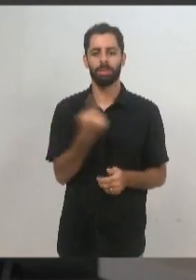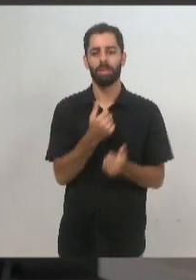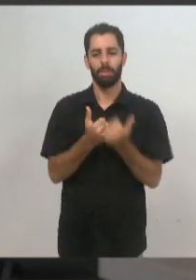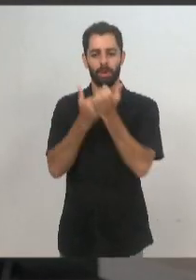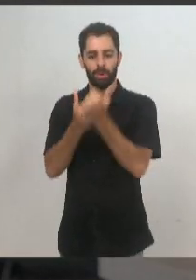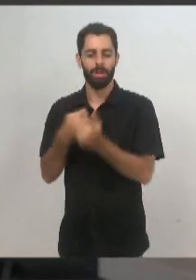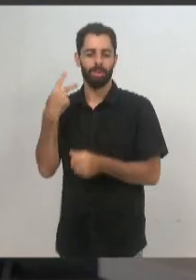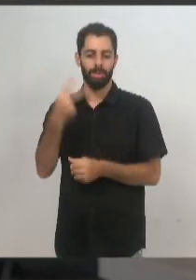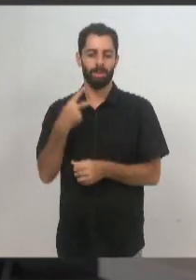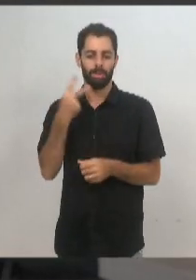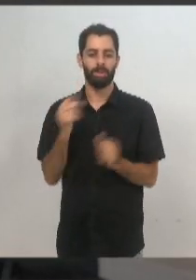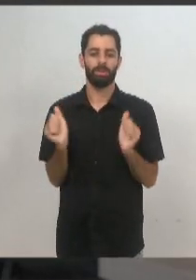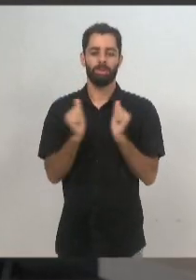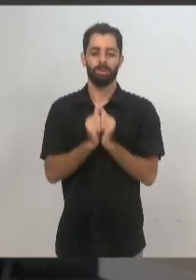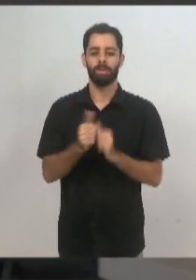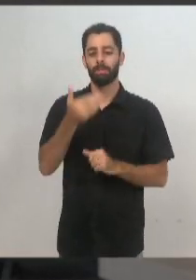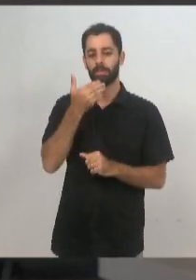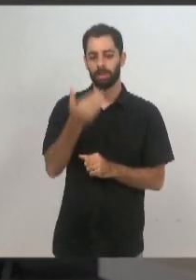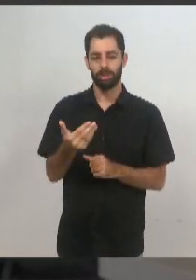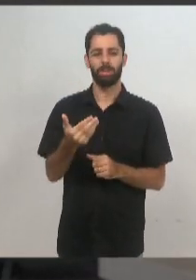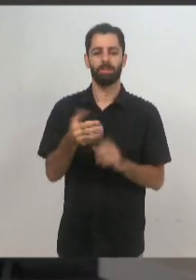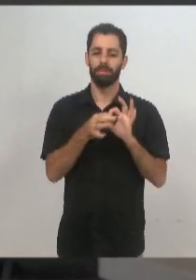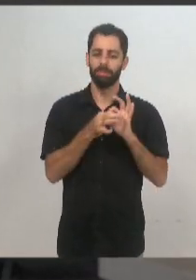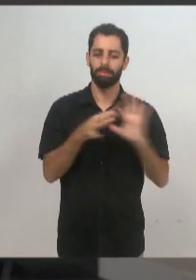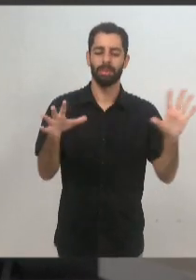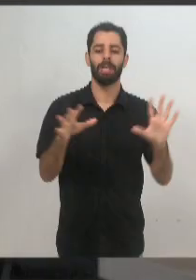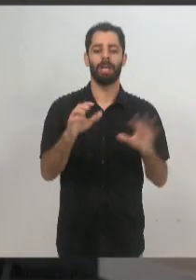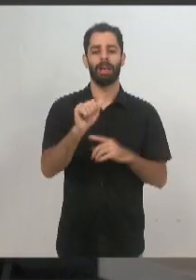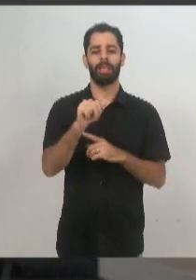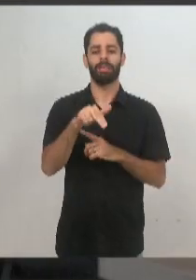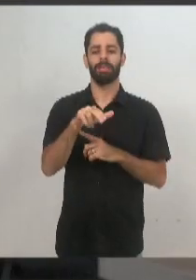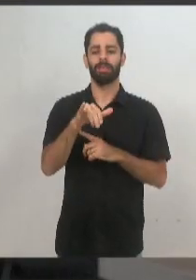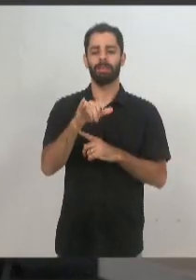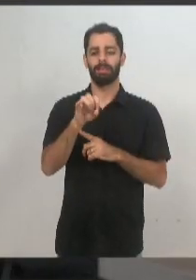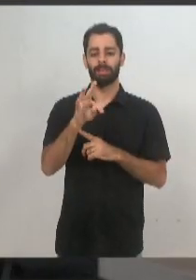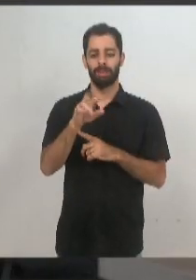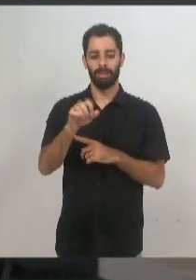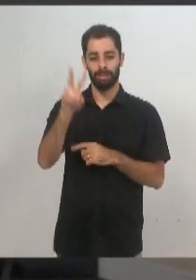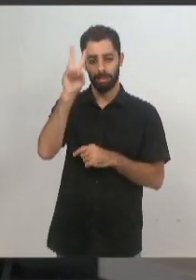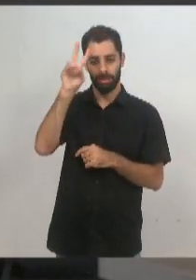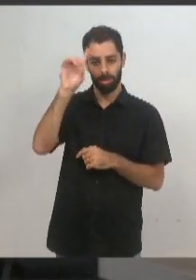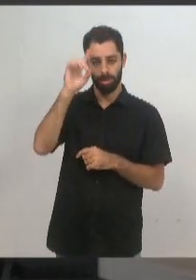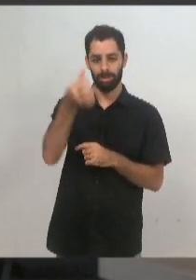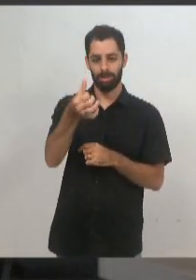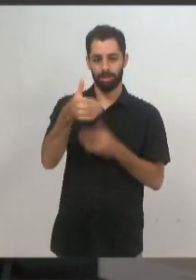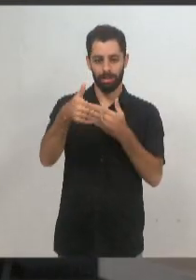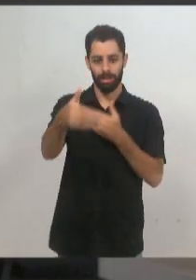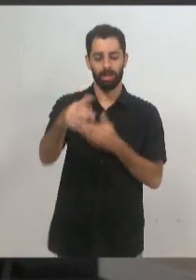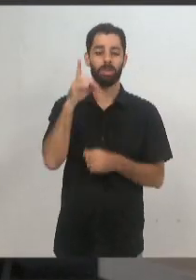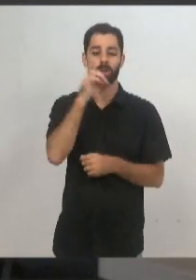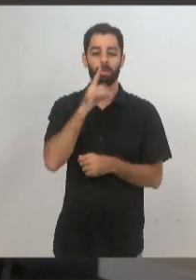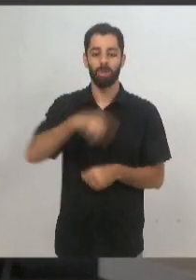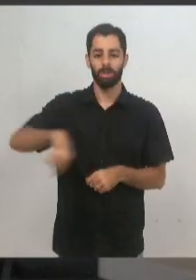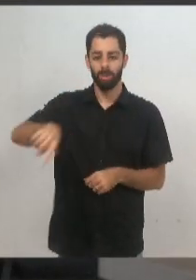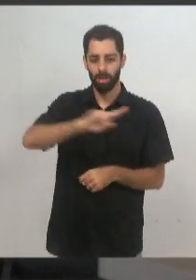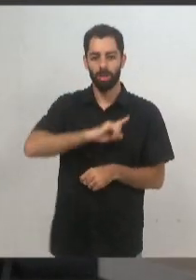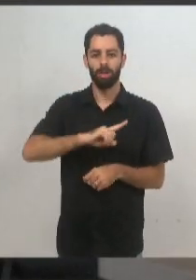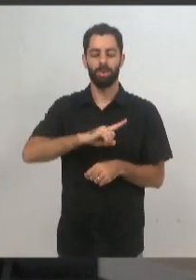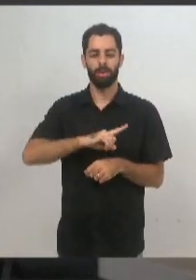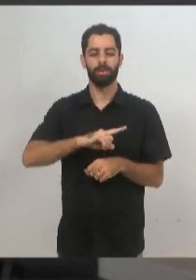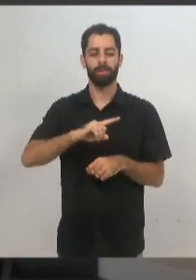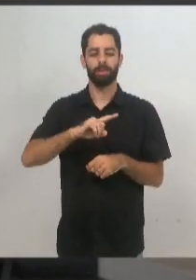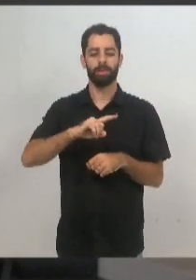vereadora, junto à vereadora, pedindo anistia. Lembrando que no dia 6, agora, domingo, estaremos aí na